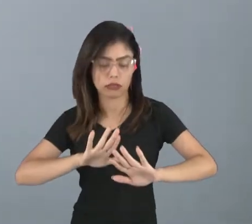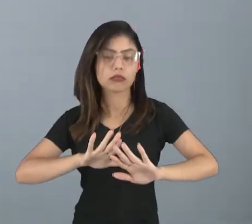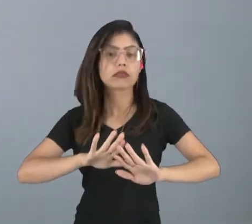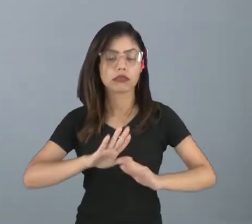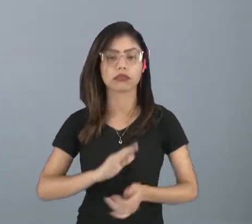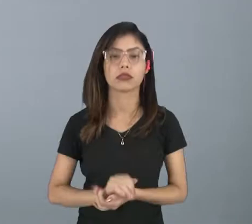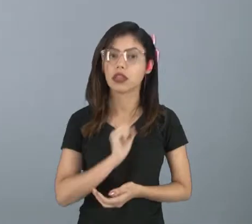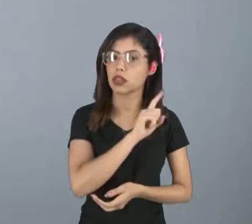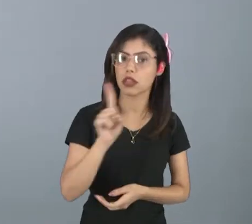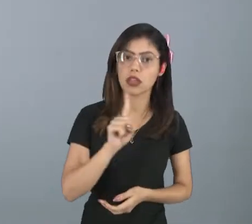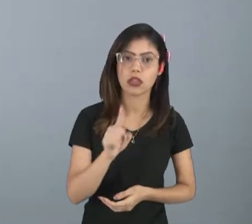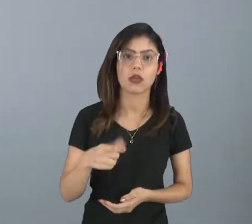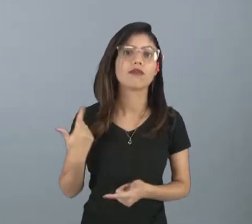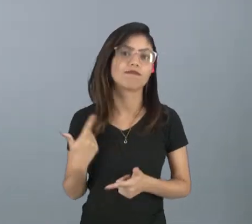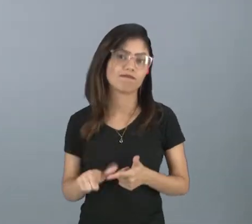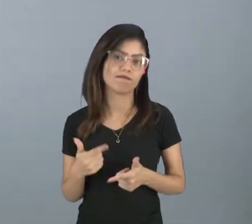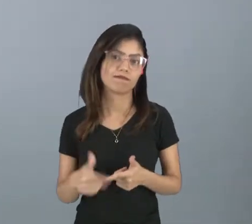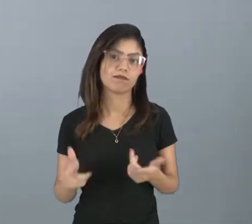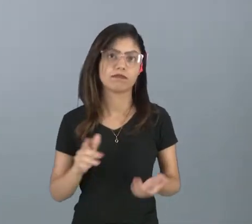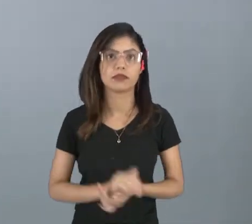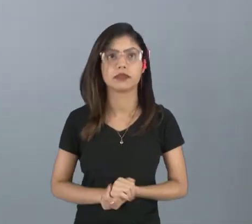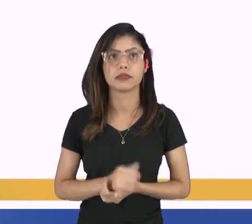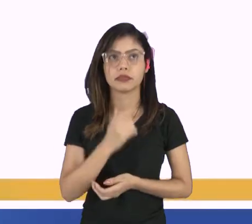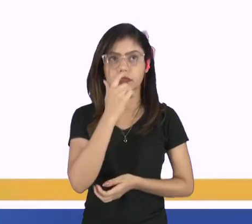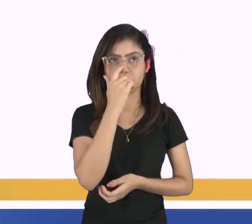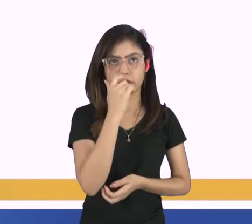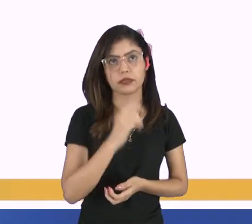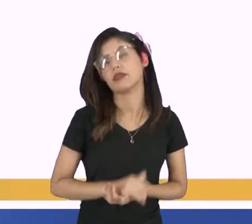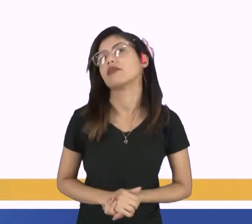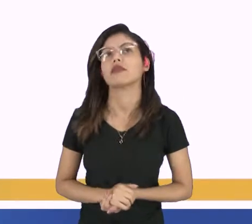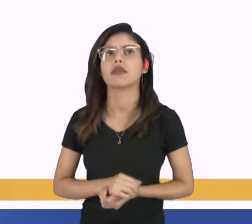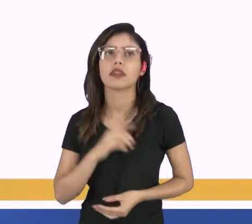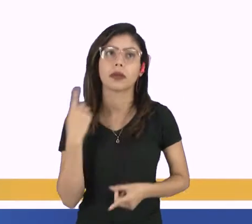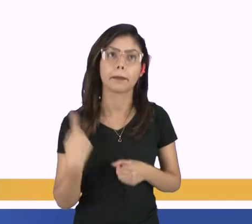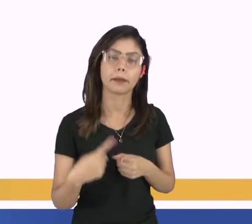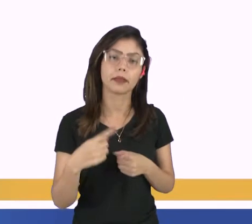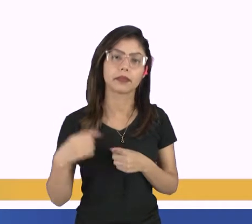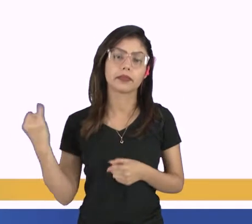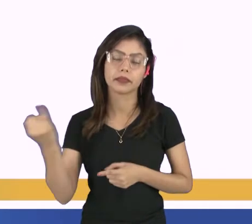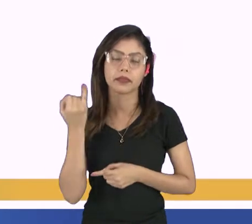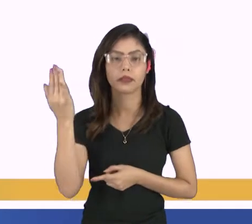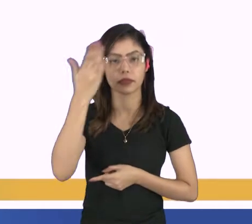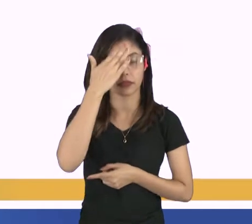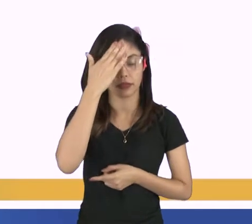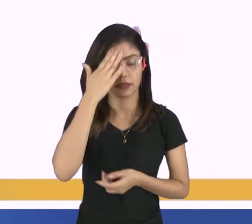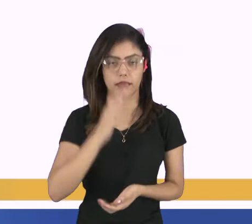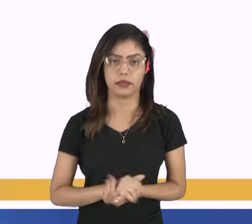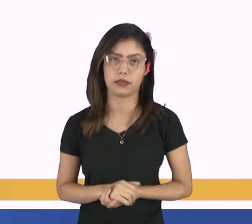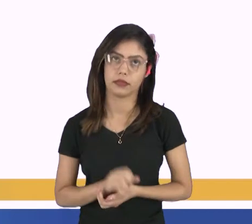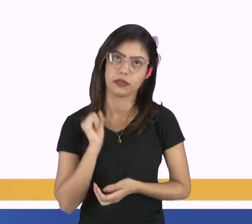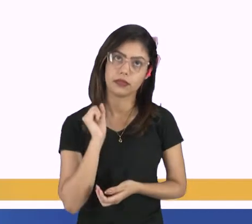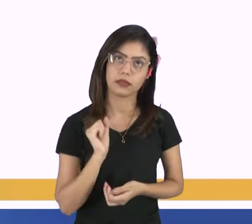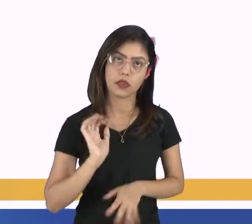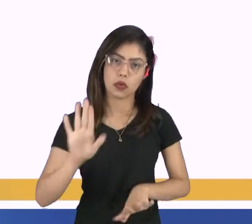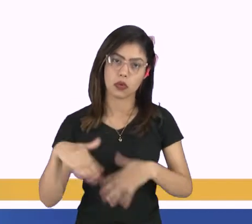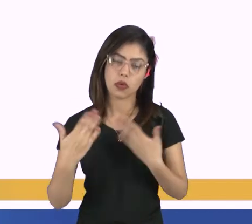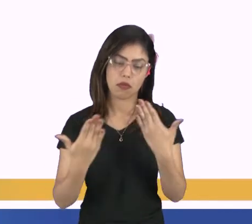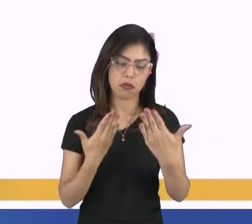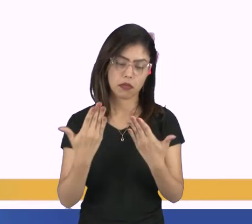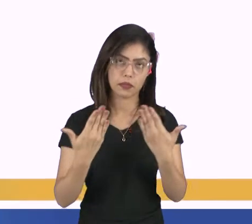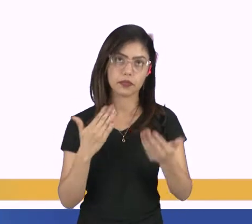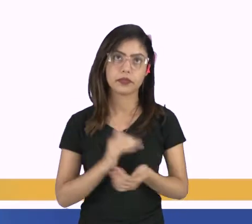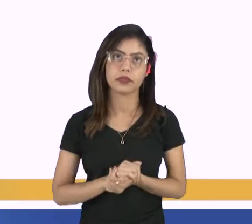cuidar e não prejudicá-lo. E aí, por que é importante a gente entender sobre o saneamento e qual que é a relação